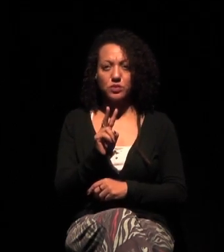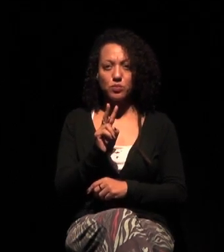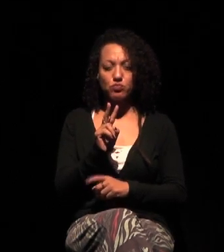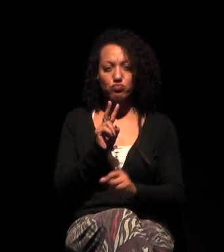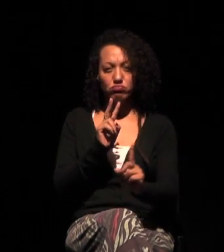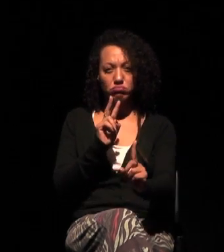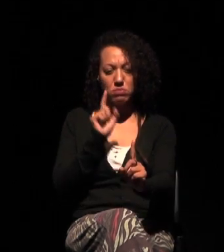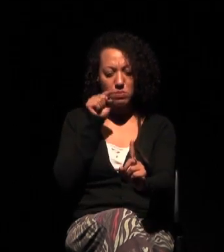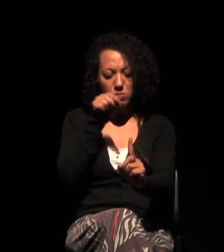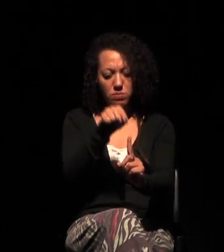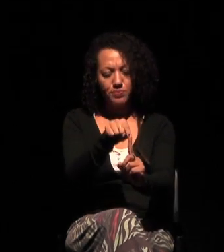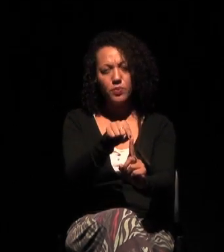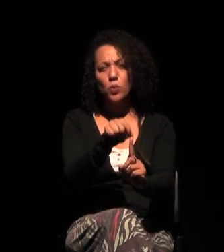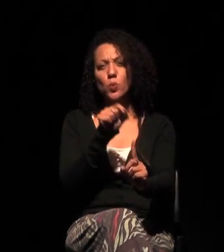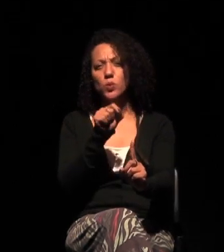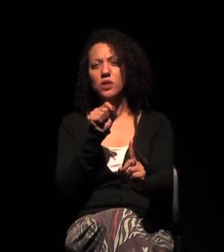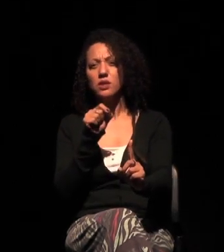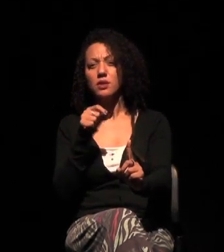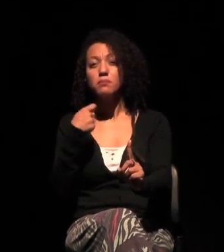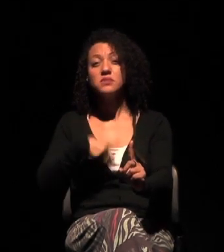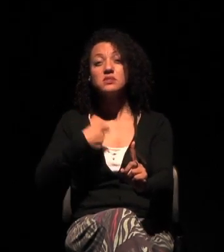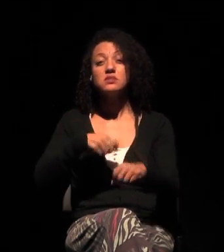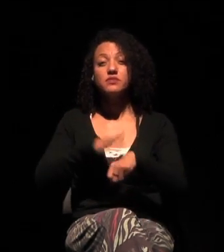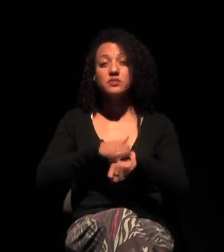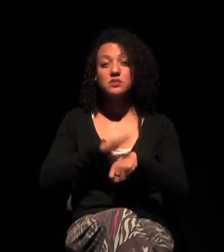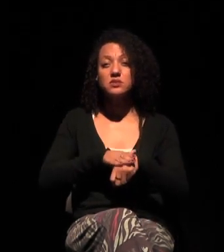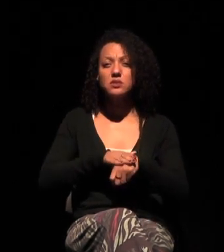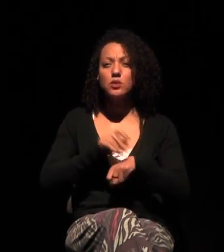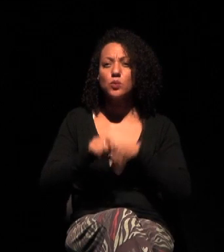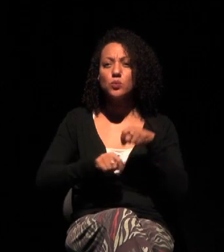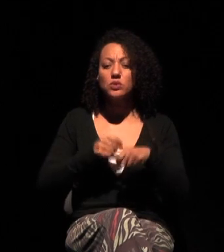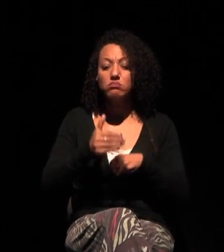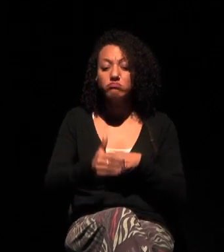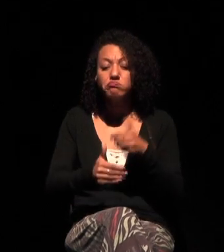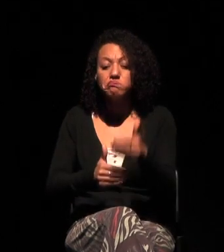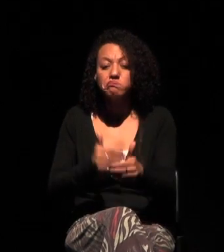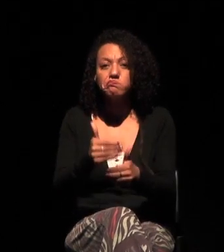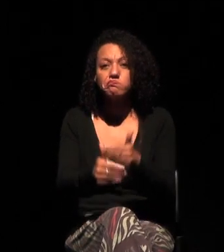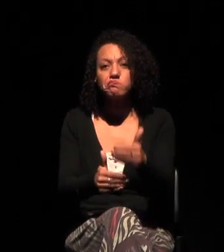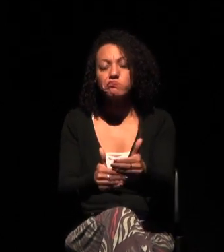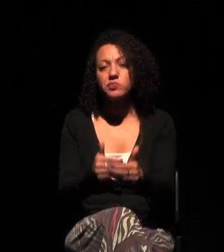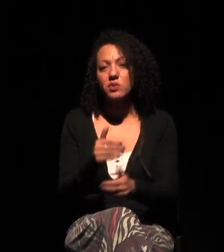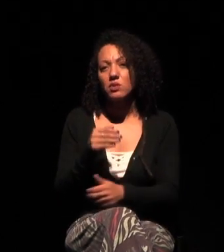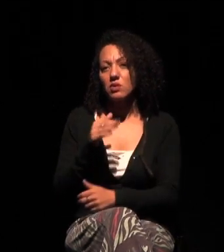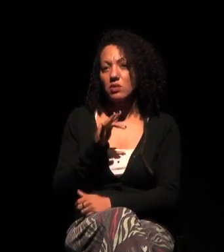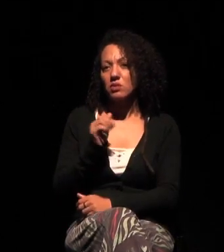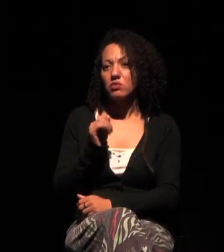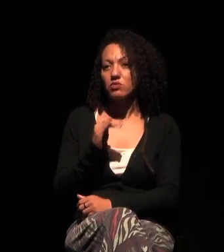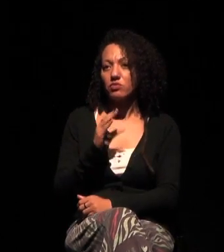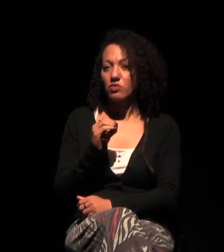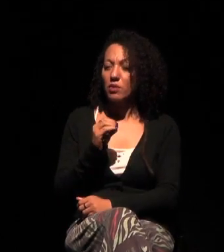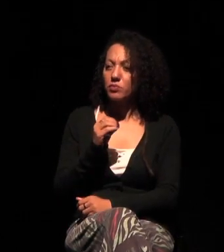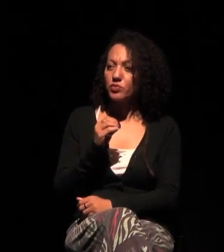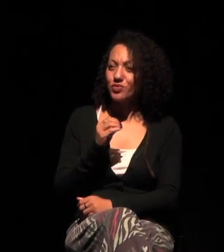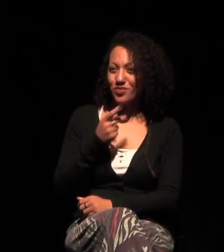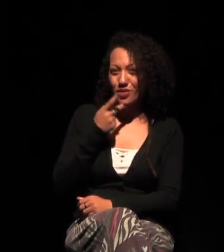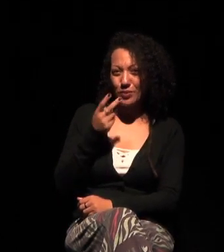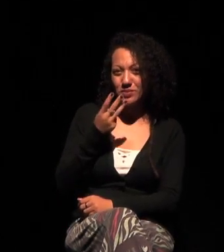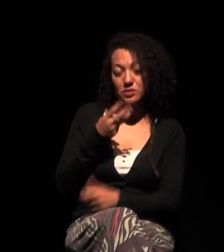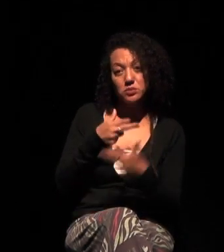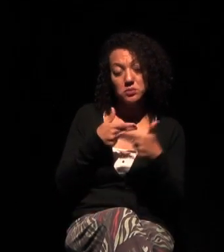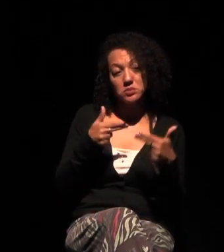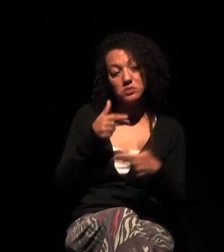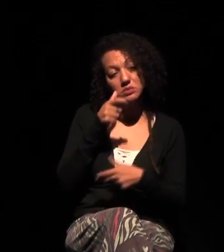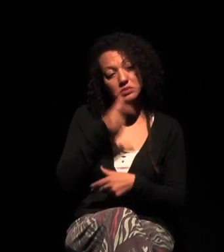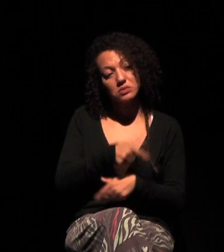estamos indo que temos que fazer o que temos pela frente as três missões que o fábio colocou me parece bastante pertinente também não é